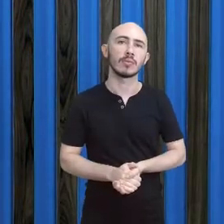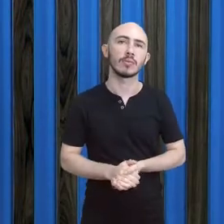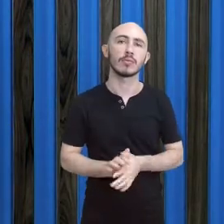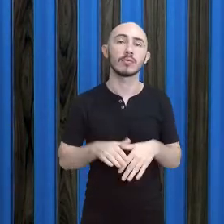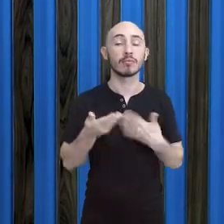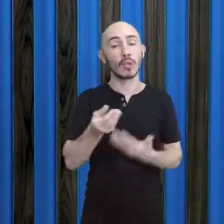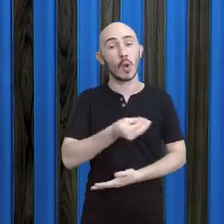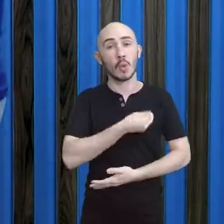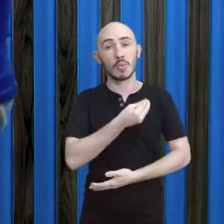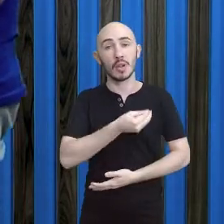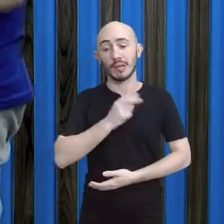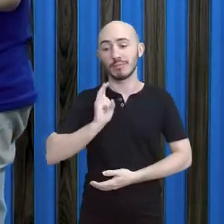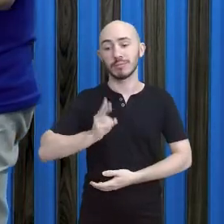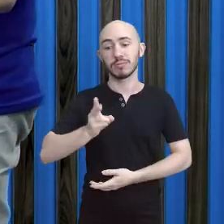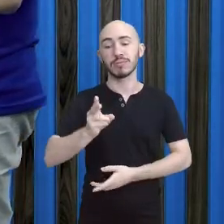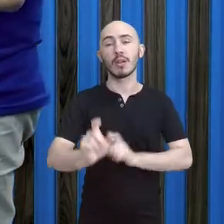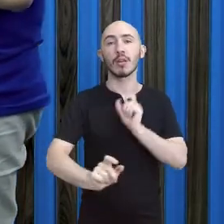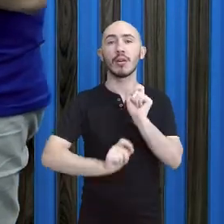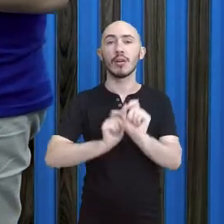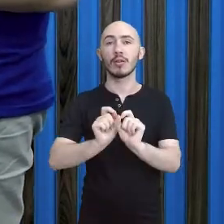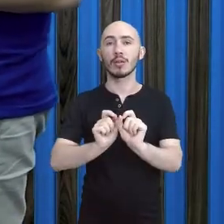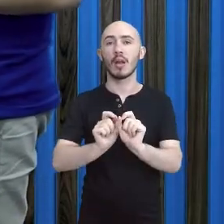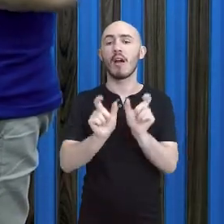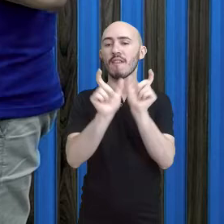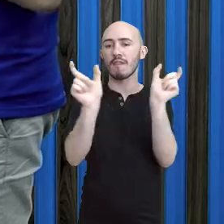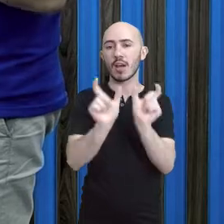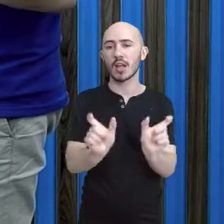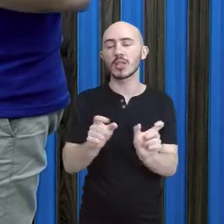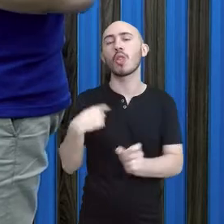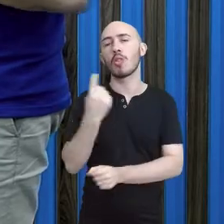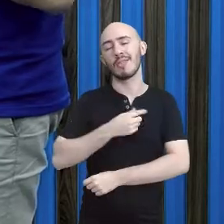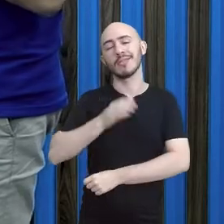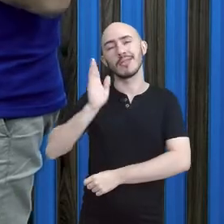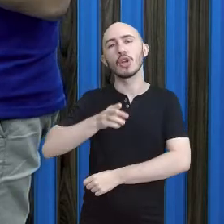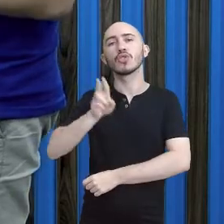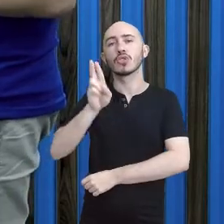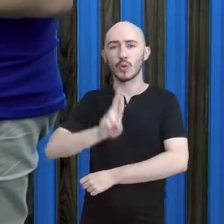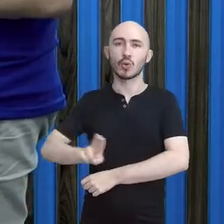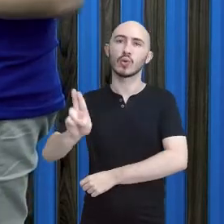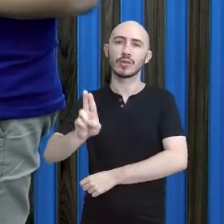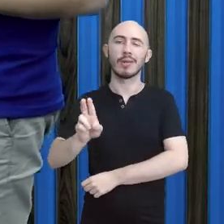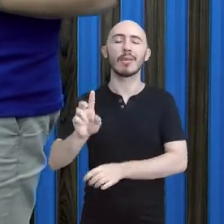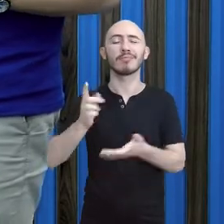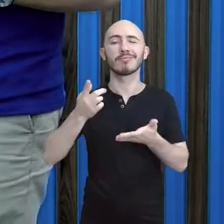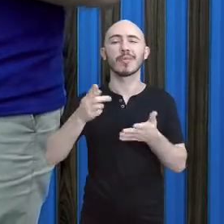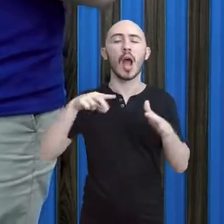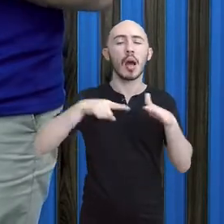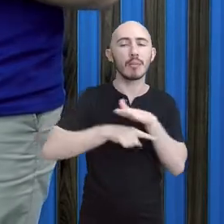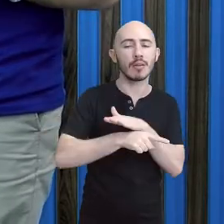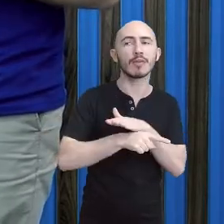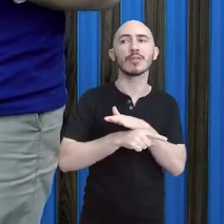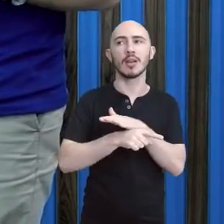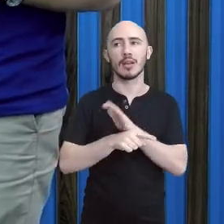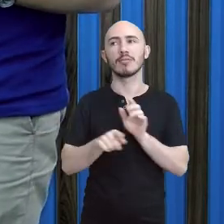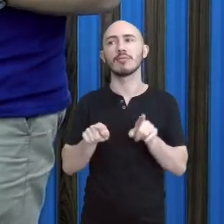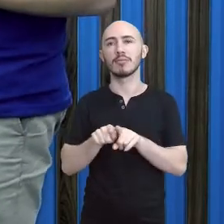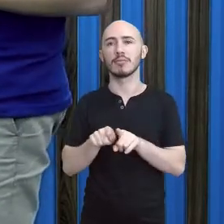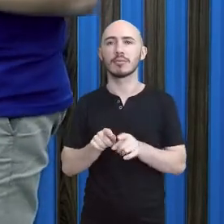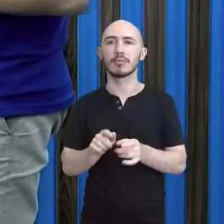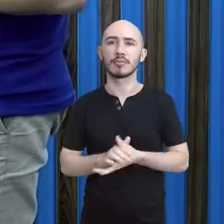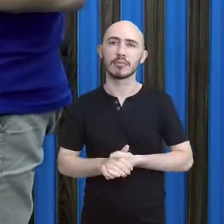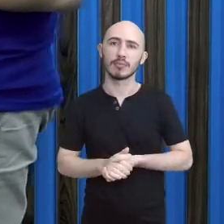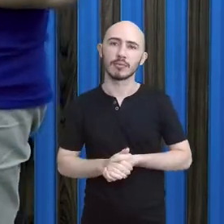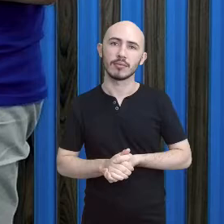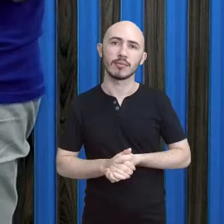Present continuous. Essas são as frases que nós já usamos, só para a gente poder mastigar mais, quase que ruminar mesmo, tá